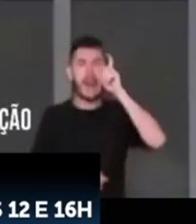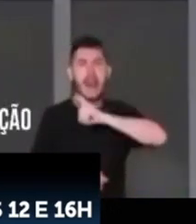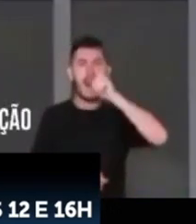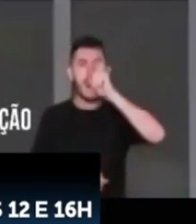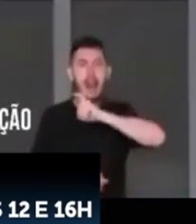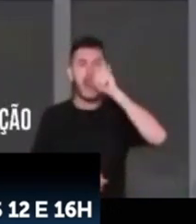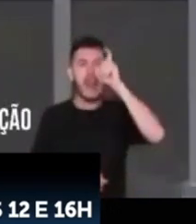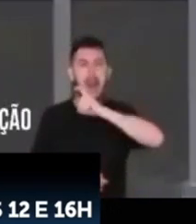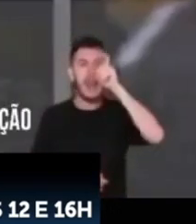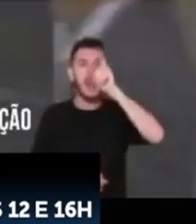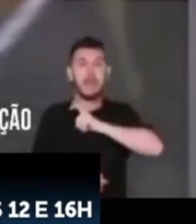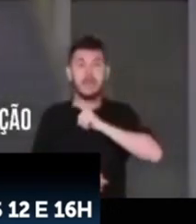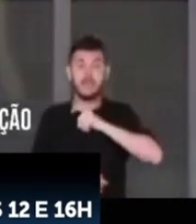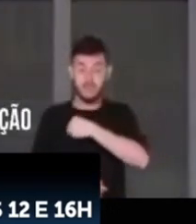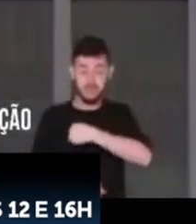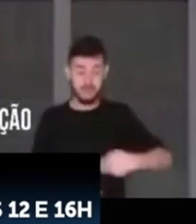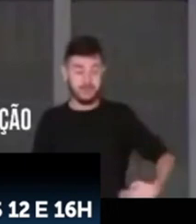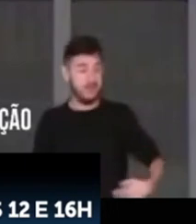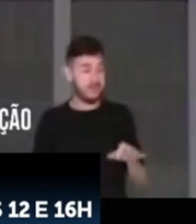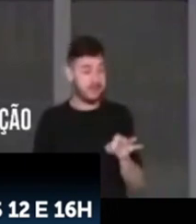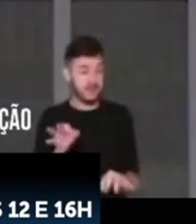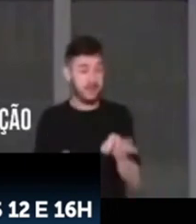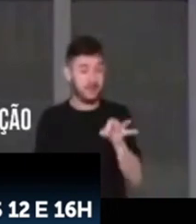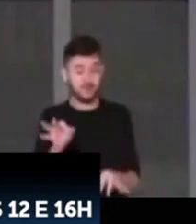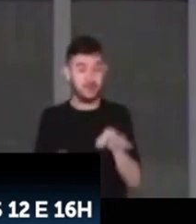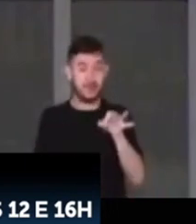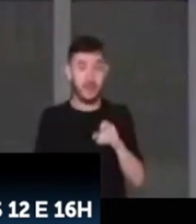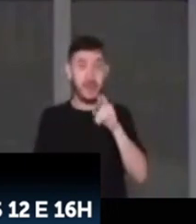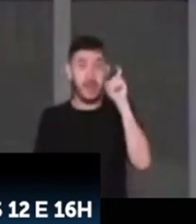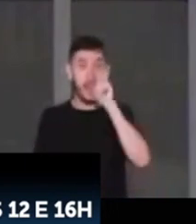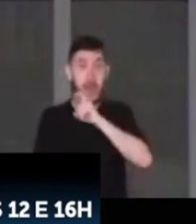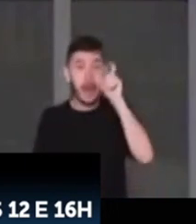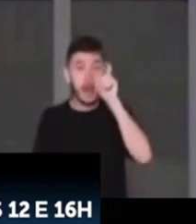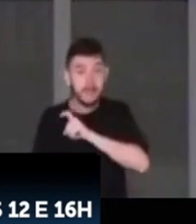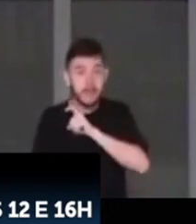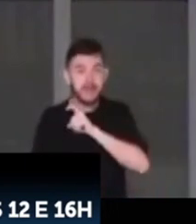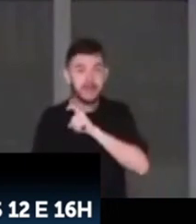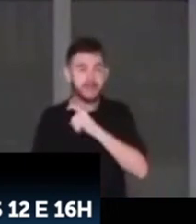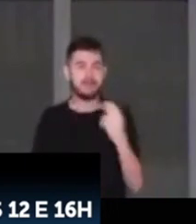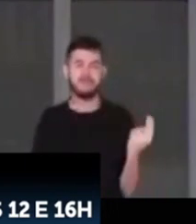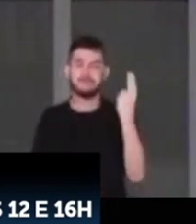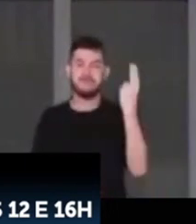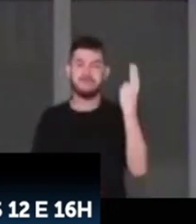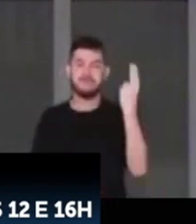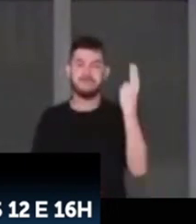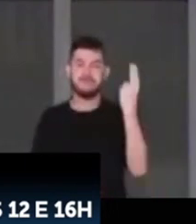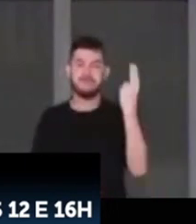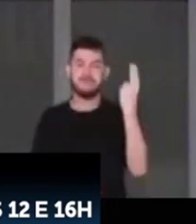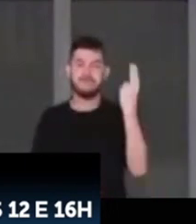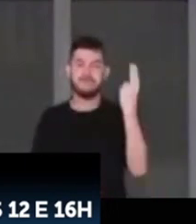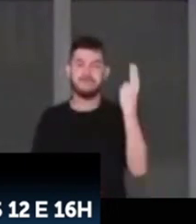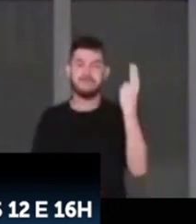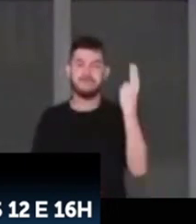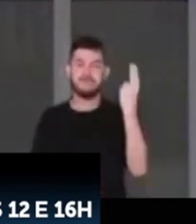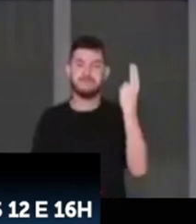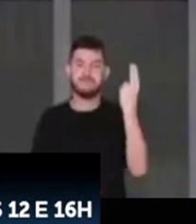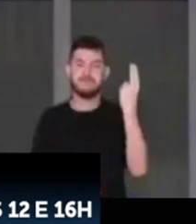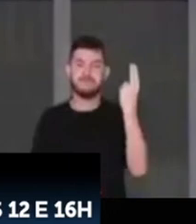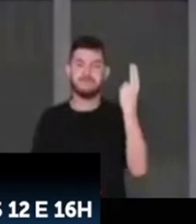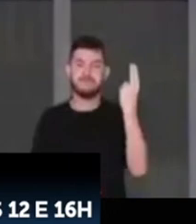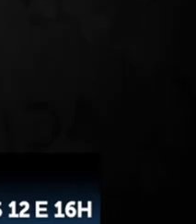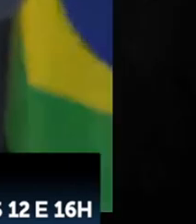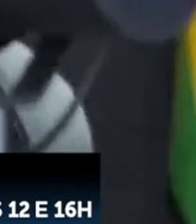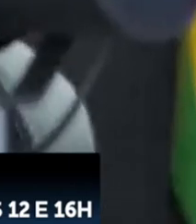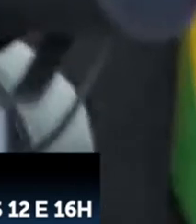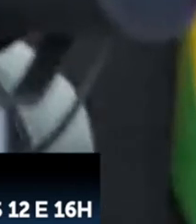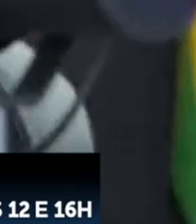que o ministro da Justiça minta à nação. Procuradoria-Geral neles. Pessoal, aí está,